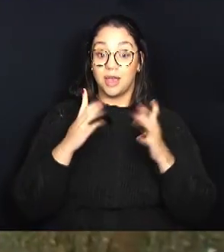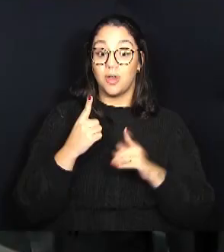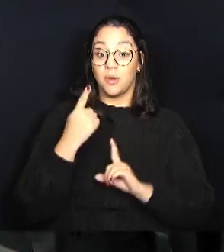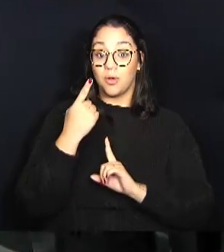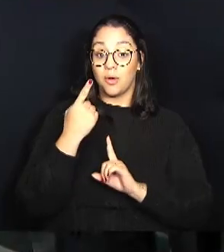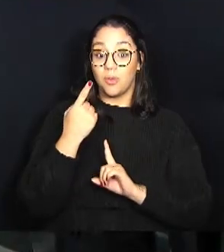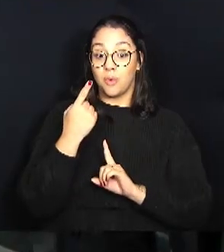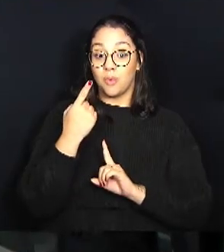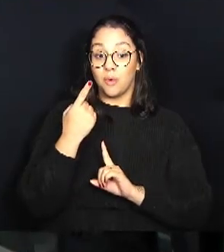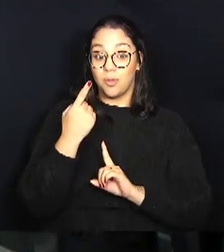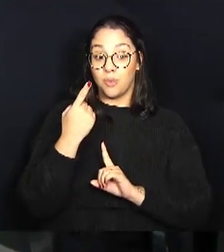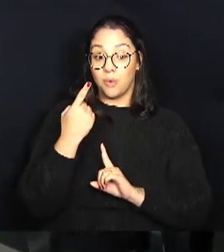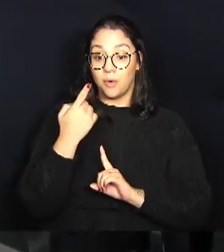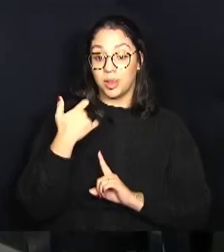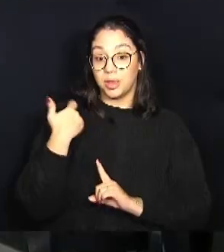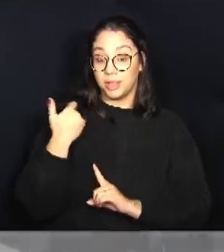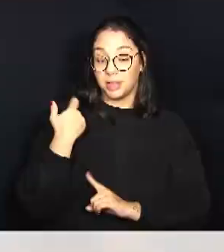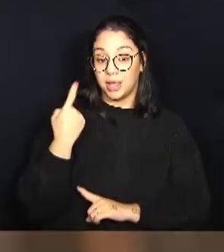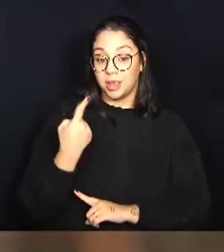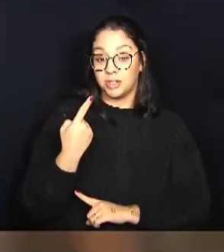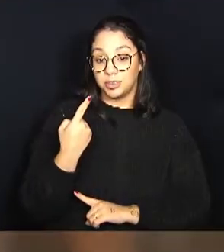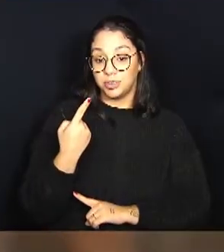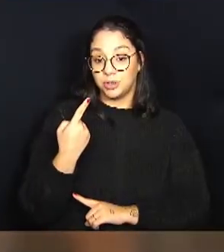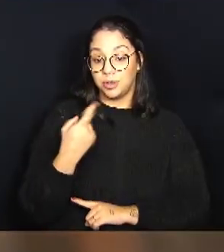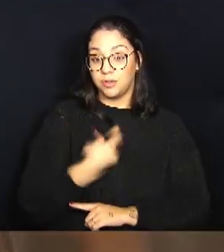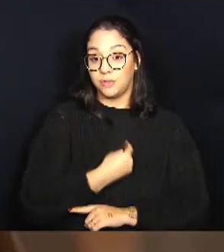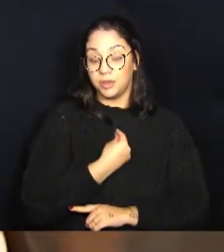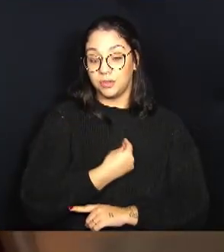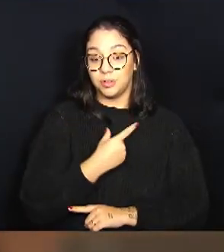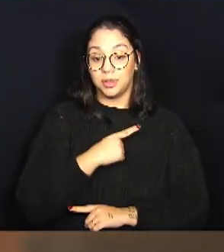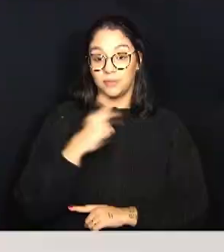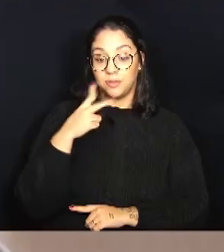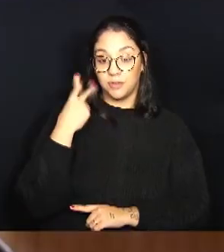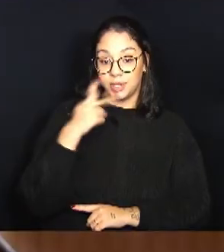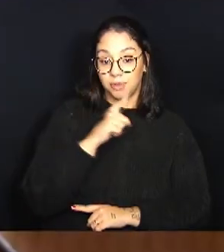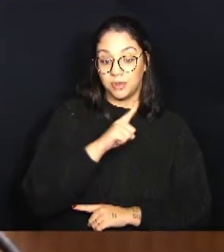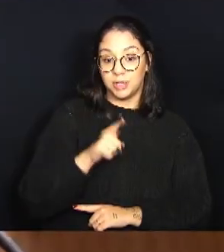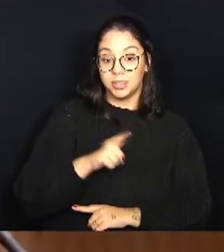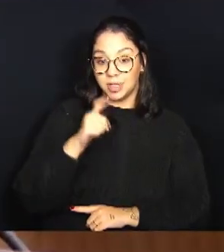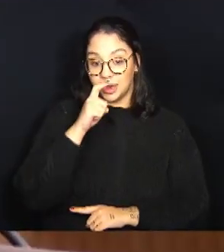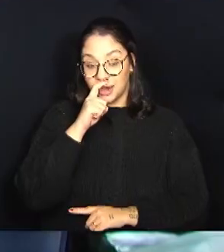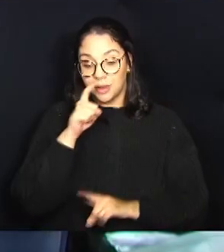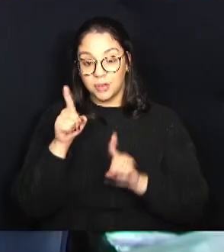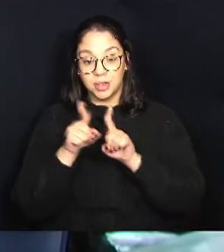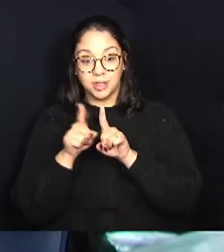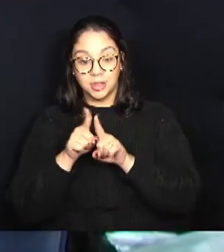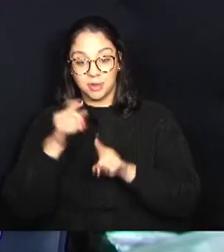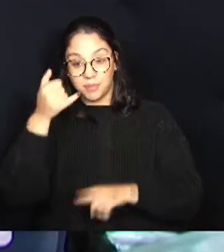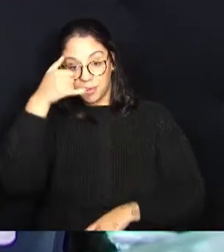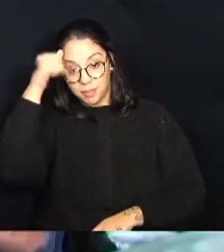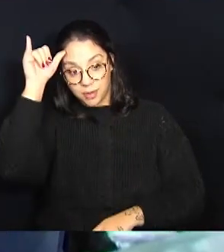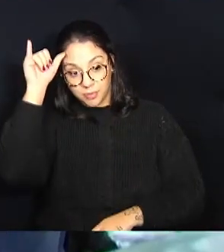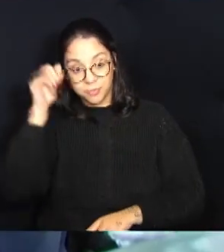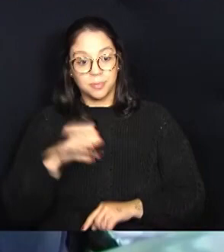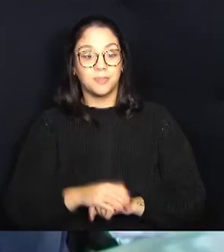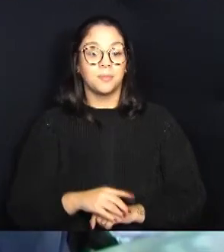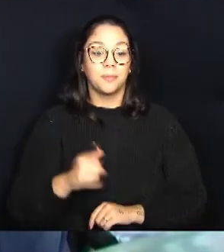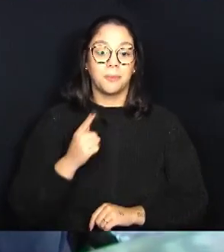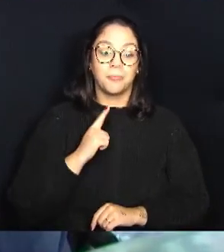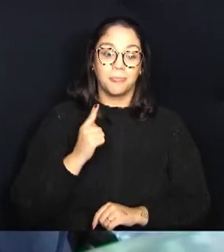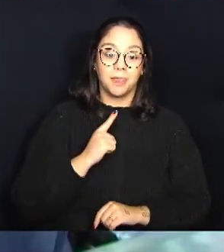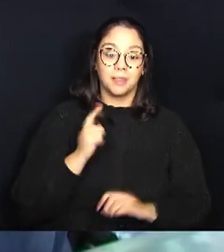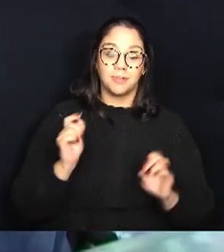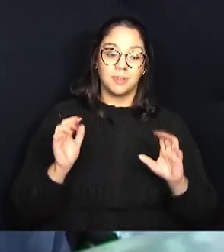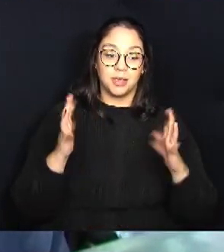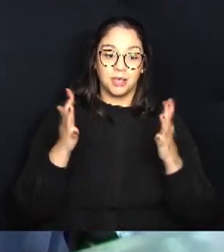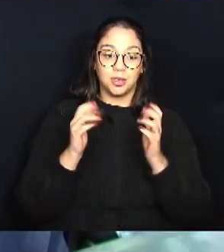vida, além de 26 servidores, os vereadores Zé Carlos e Paulo Búfalo. A confraternização foi